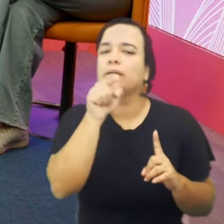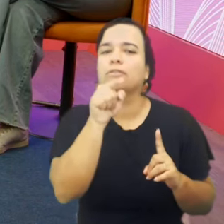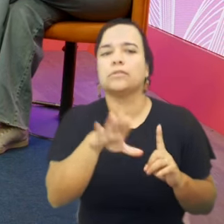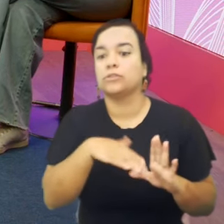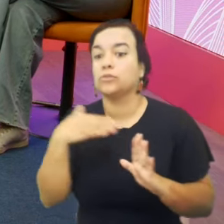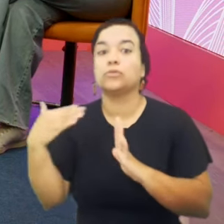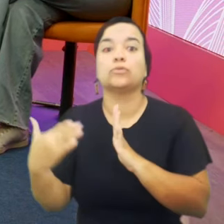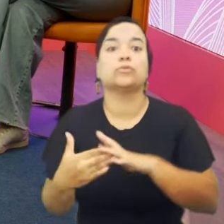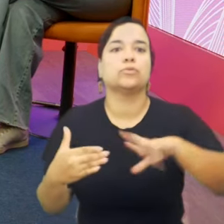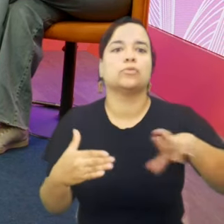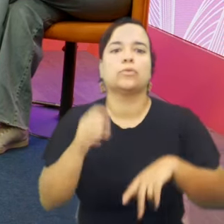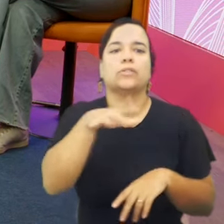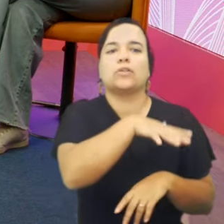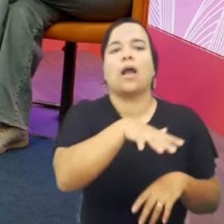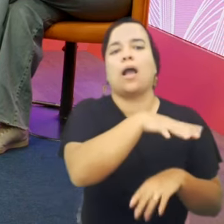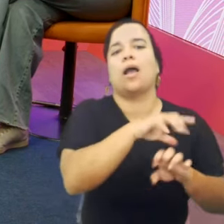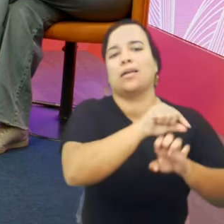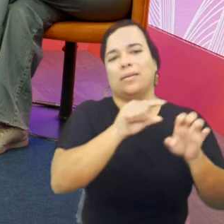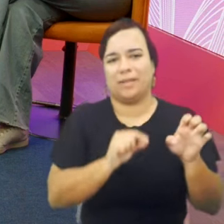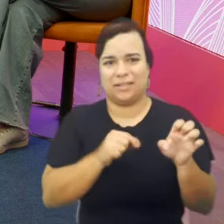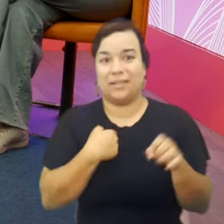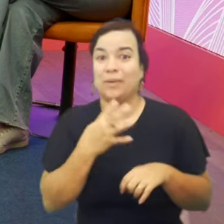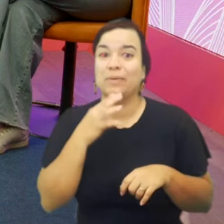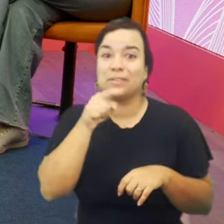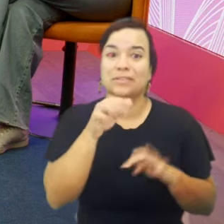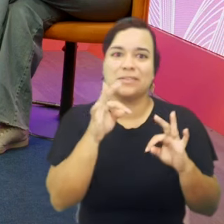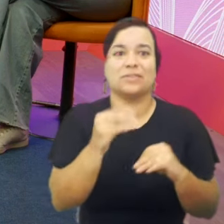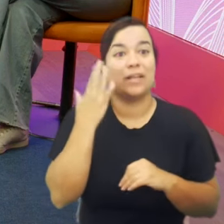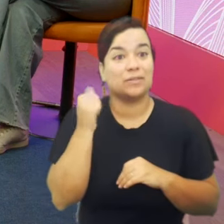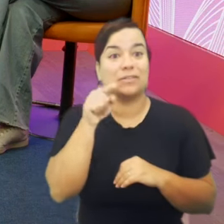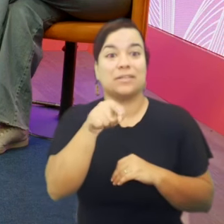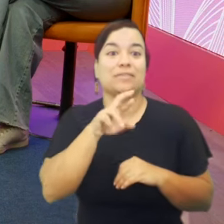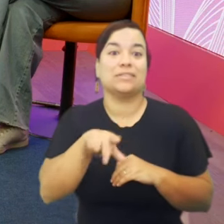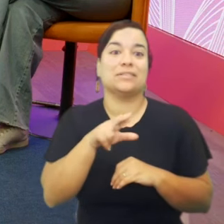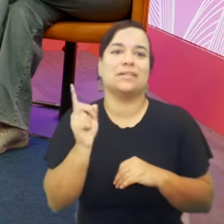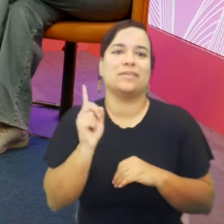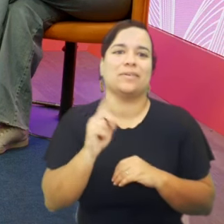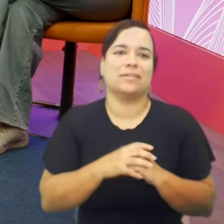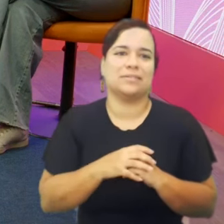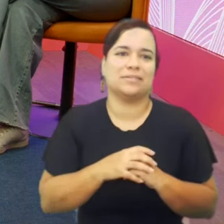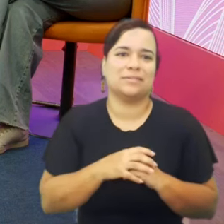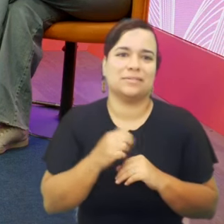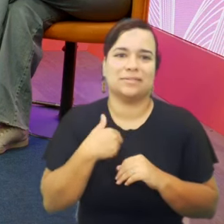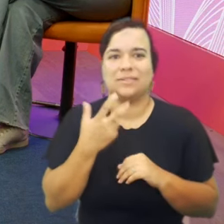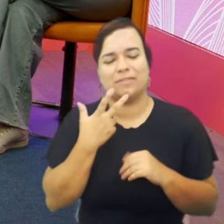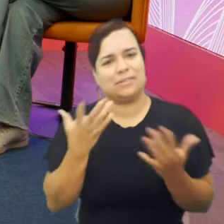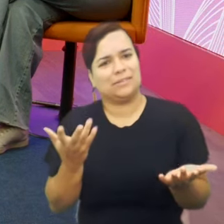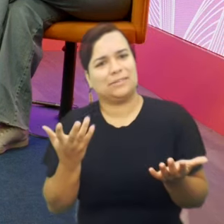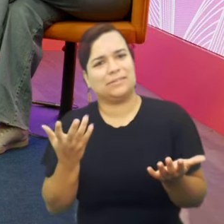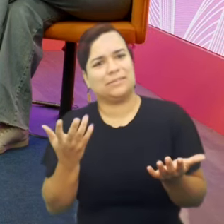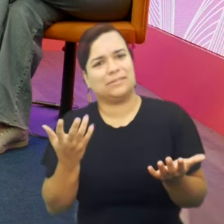não te conheço só empreendendo. Eu te conheço inteira. E eu sei que você não é tudo isso. Aí eu falei, pronto, eu não sou síndrome da